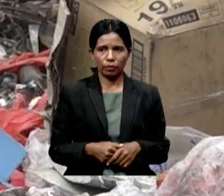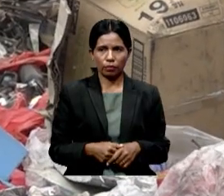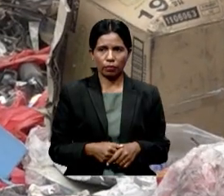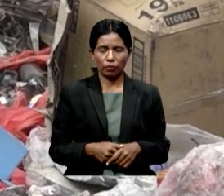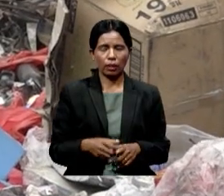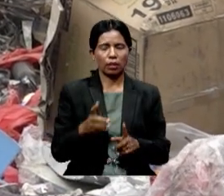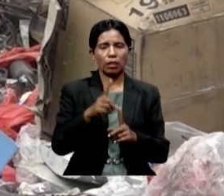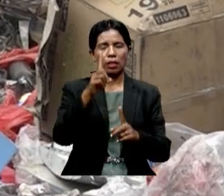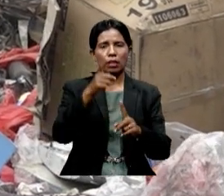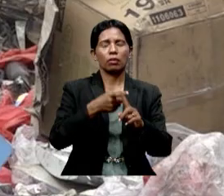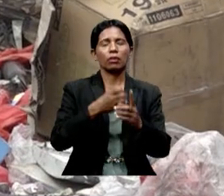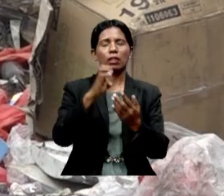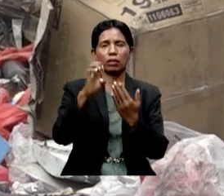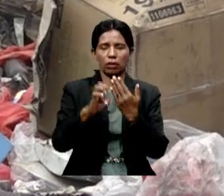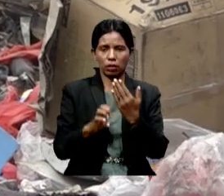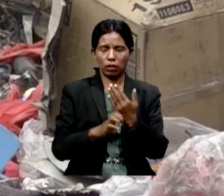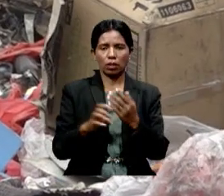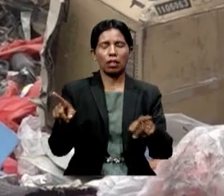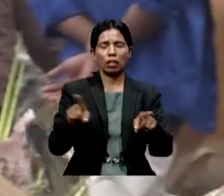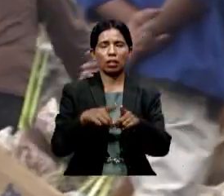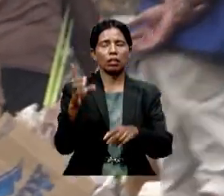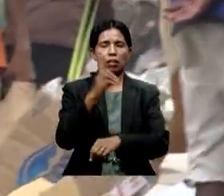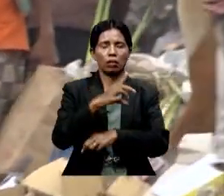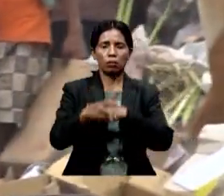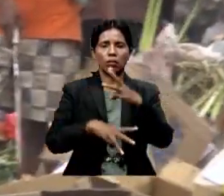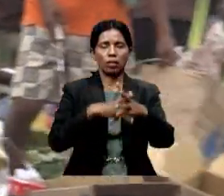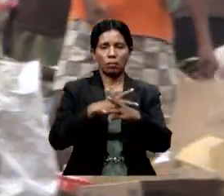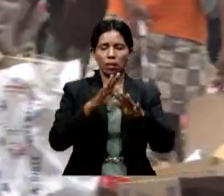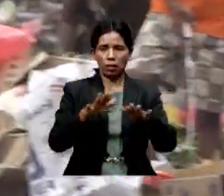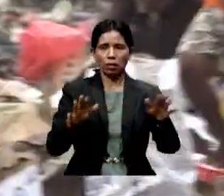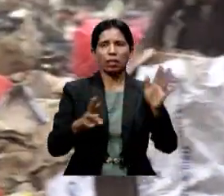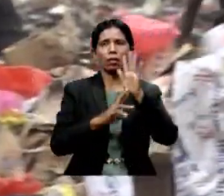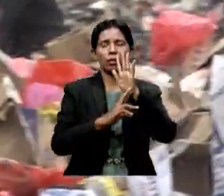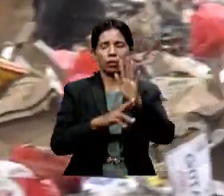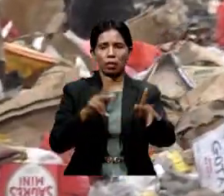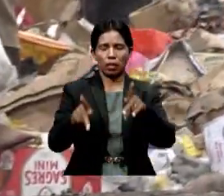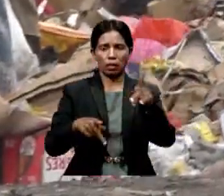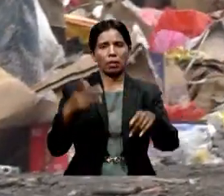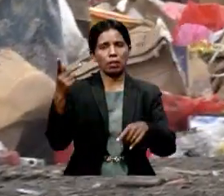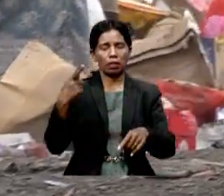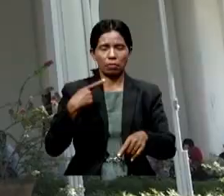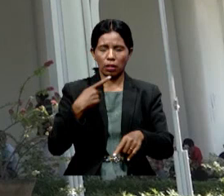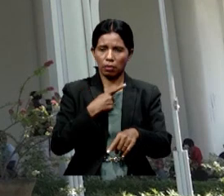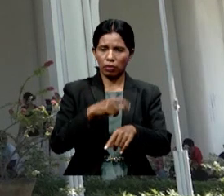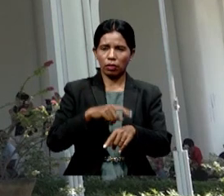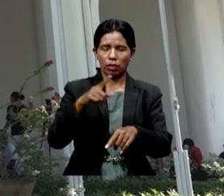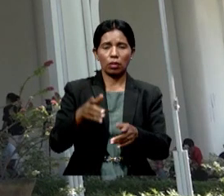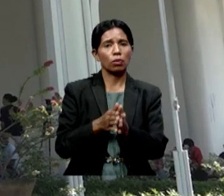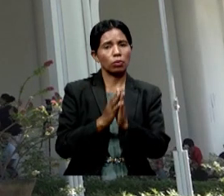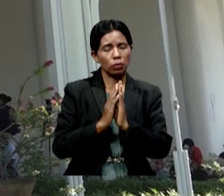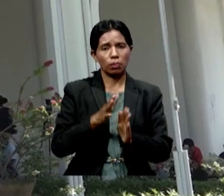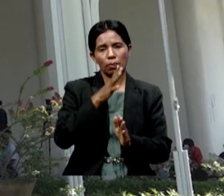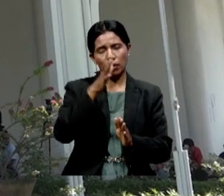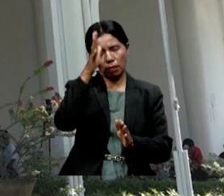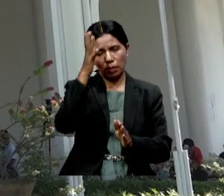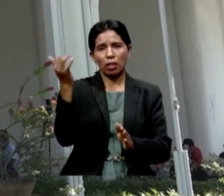Loron ida fulan zunyu ne hanesan loron mundial balabarik nune e representante povo iha parlamento nasional husu ba inanaman